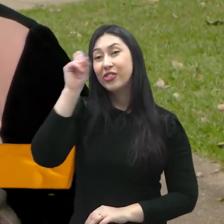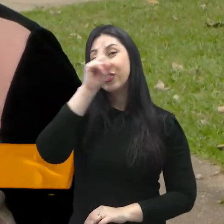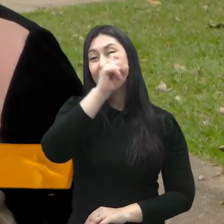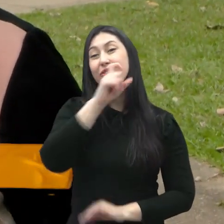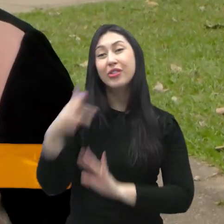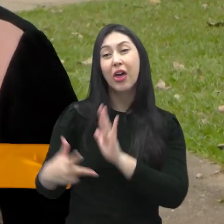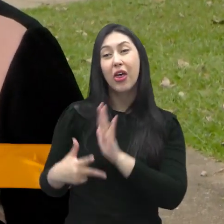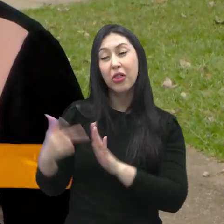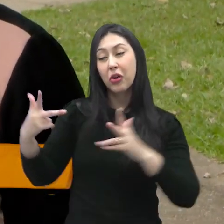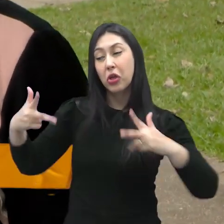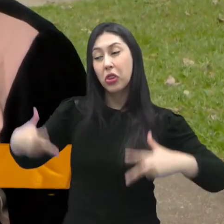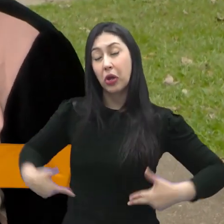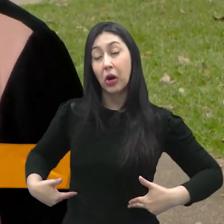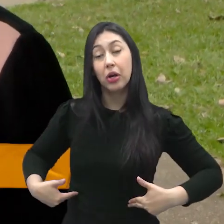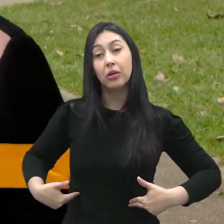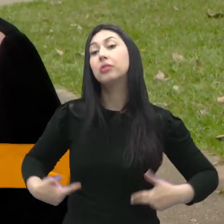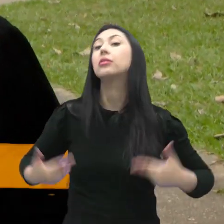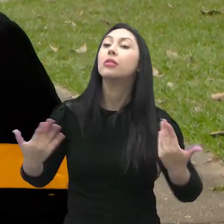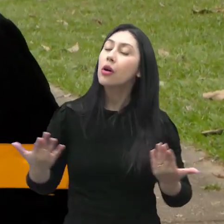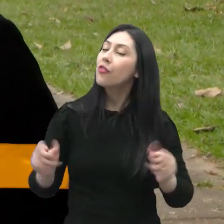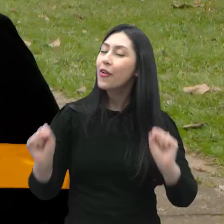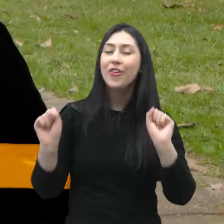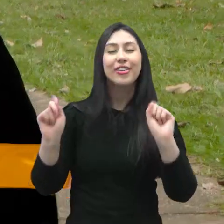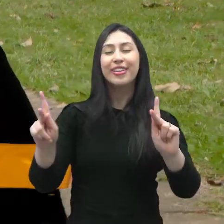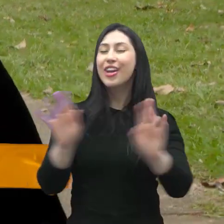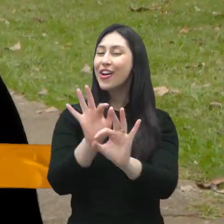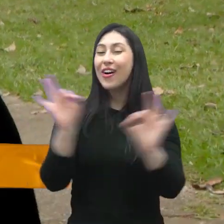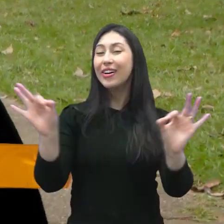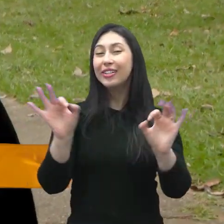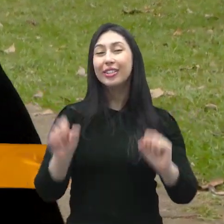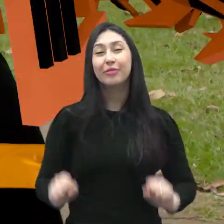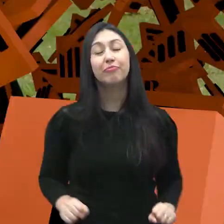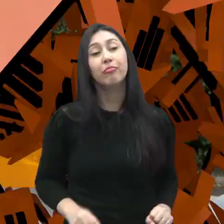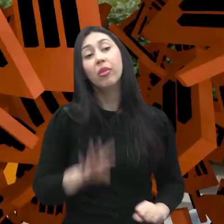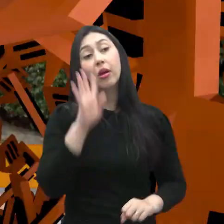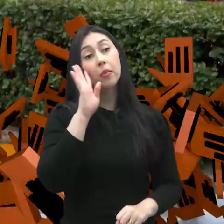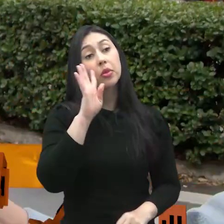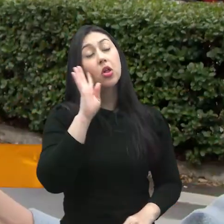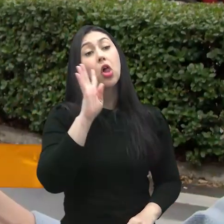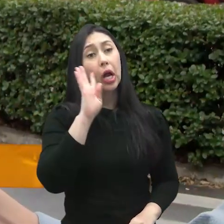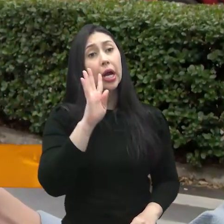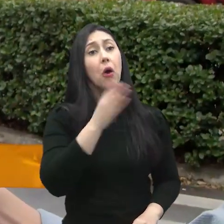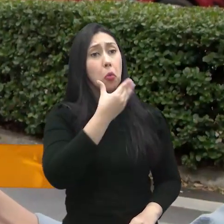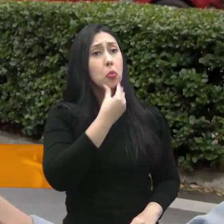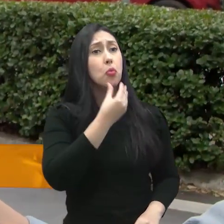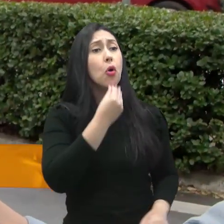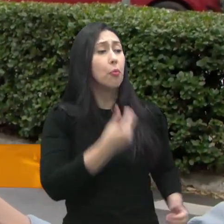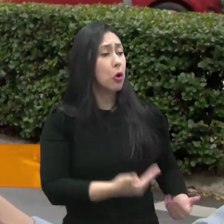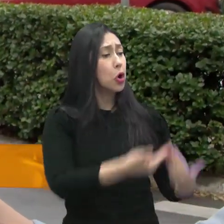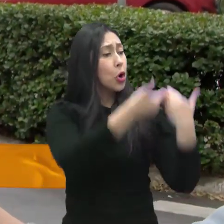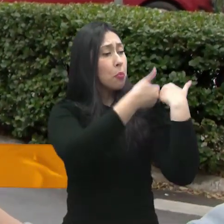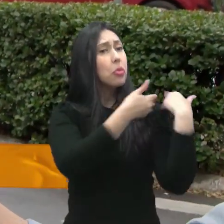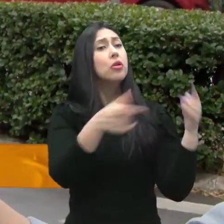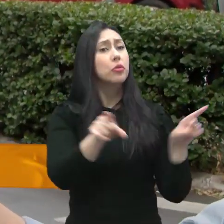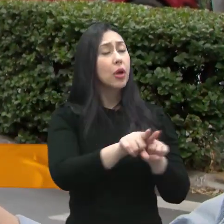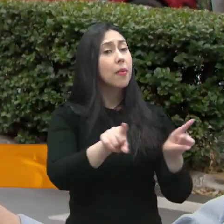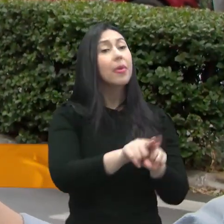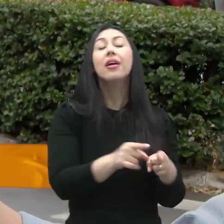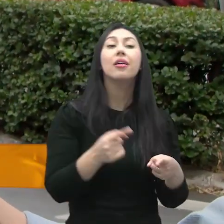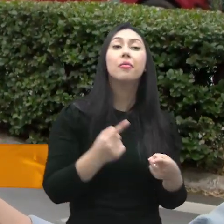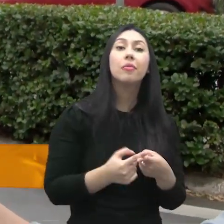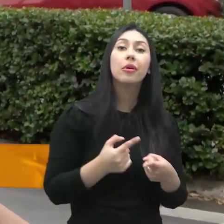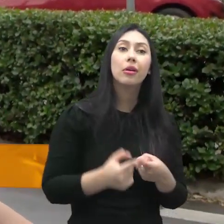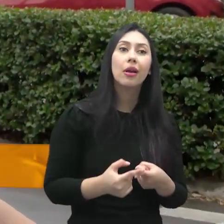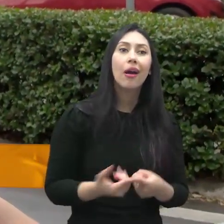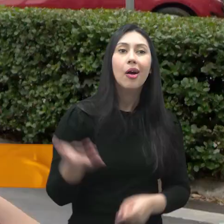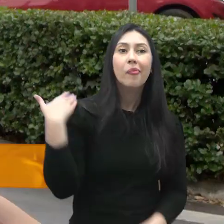mais complicado, né, ela fazer essa cirurgia. Então, foi ok, foi ótimo. Eu acho legal essa divisão de responsabilidade,